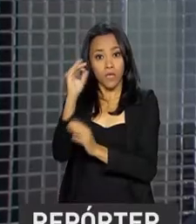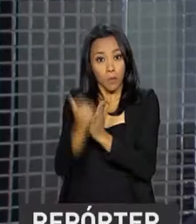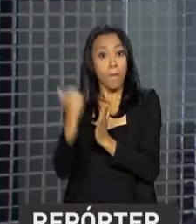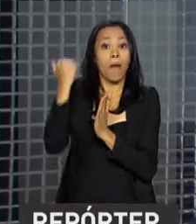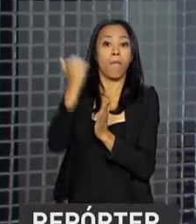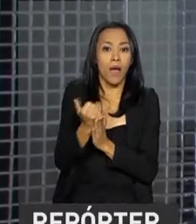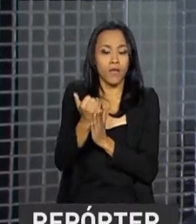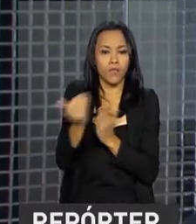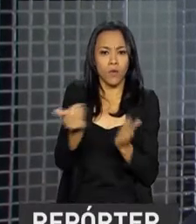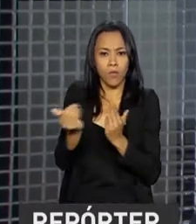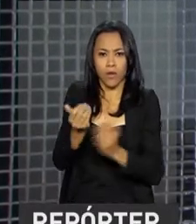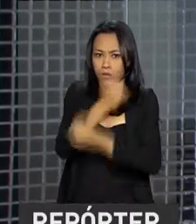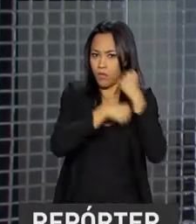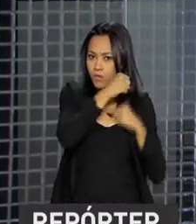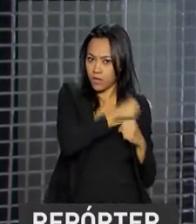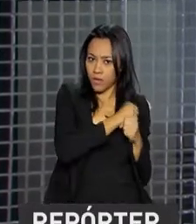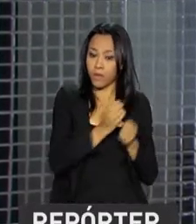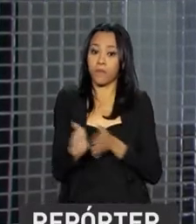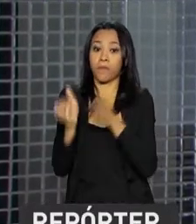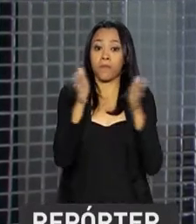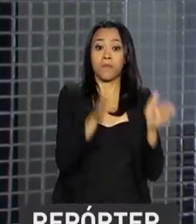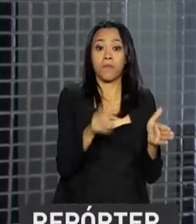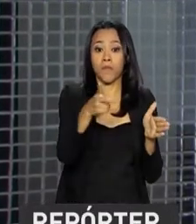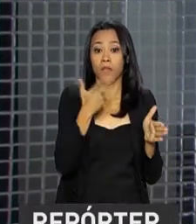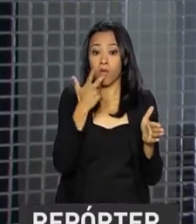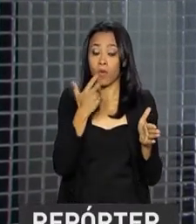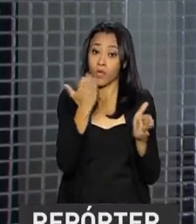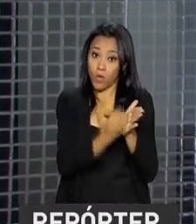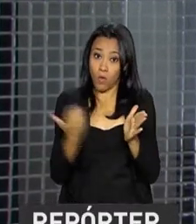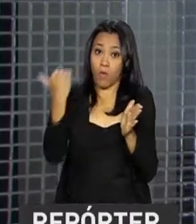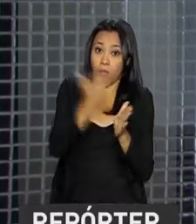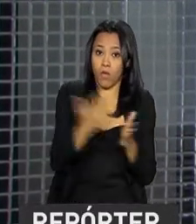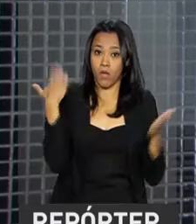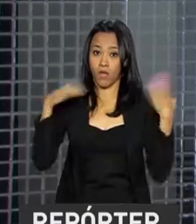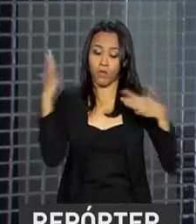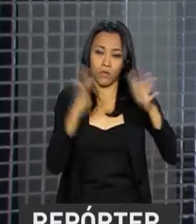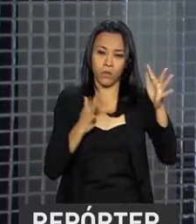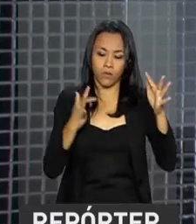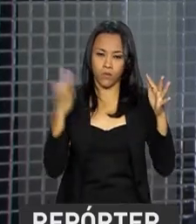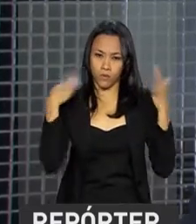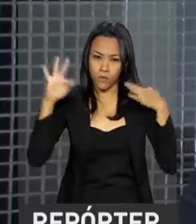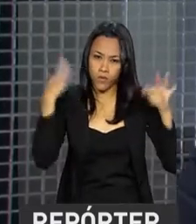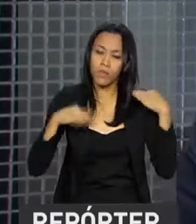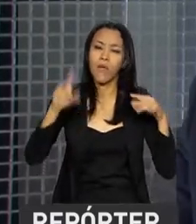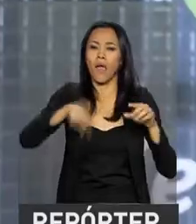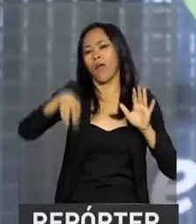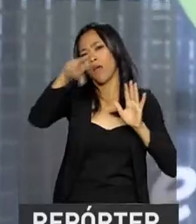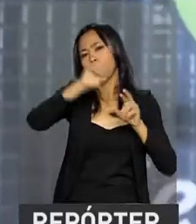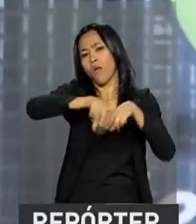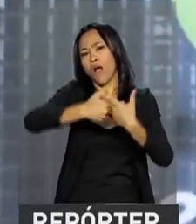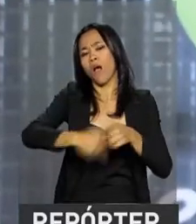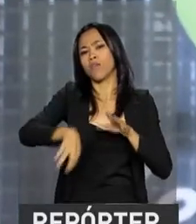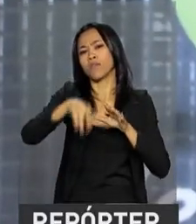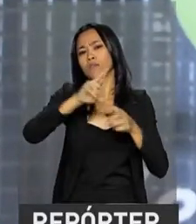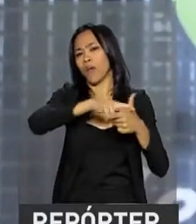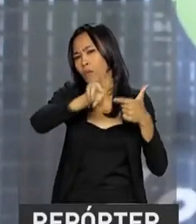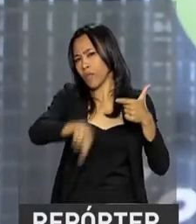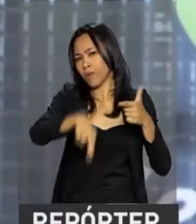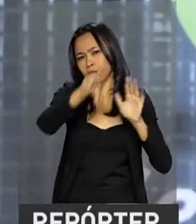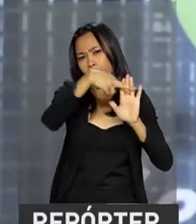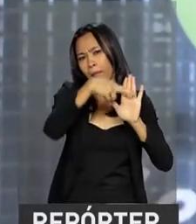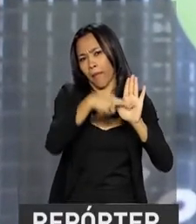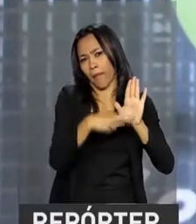O presidente da Embratur diz que o crescimento do turismo é resultado de um conjunto de medidas do governo para abrir o país